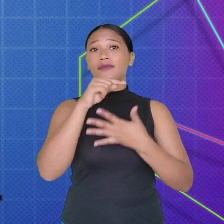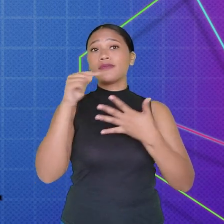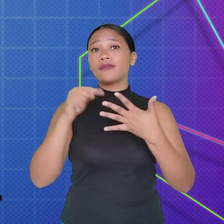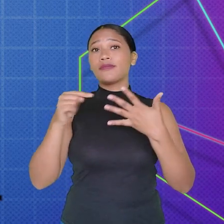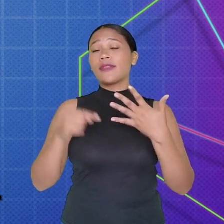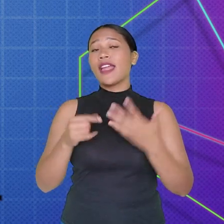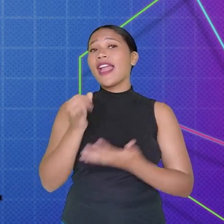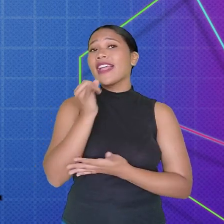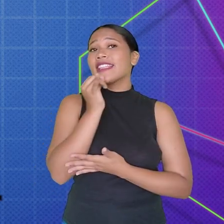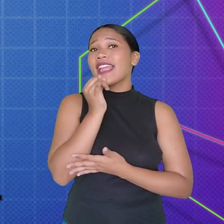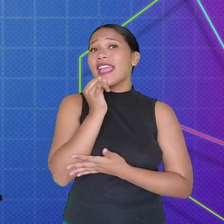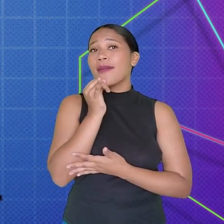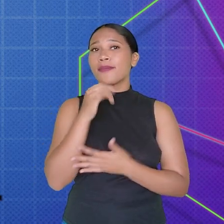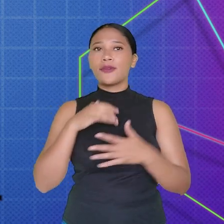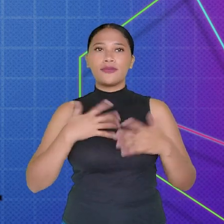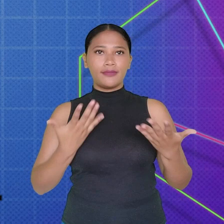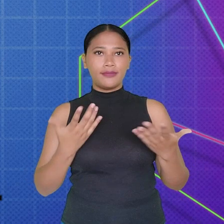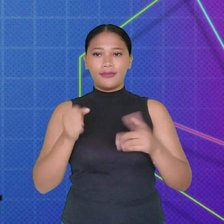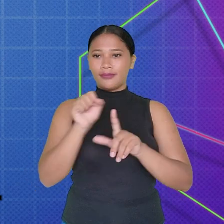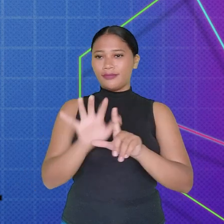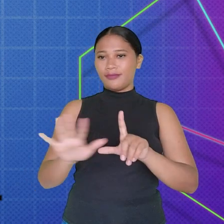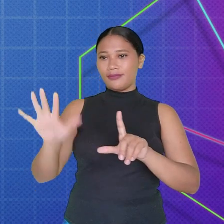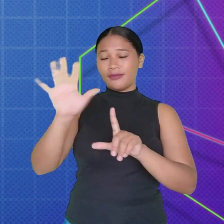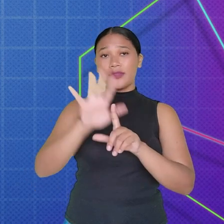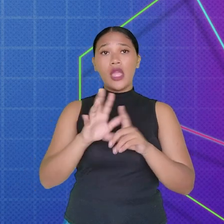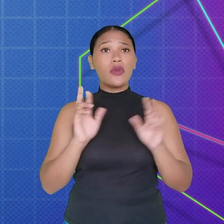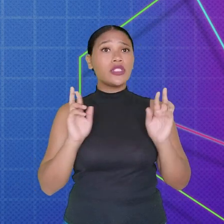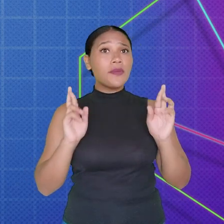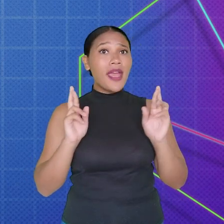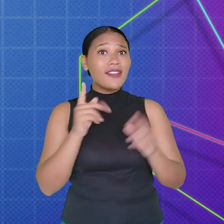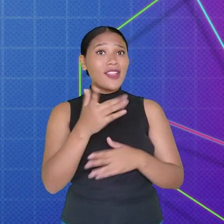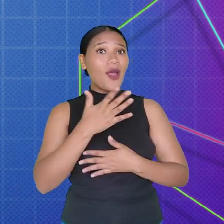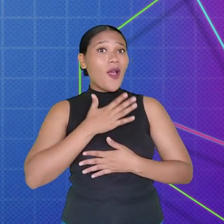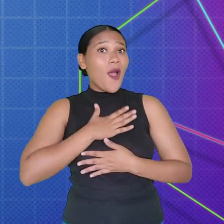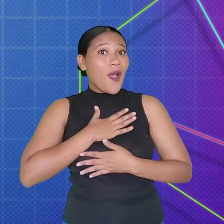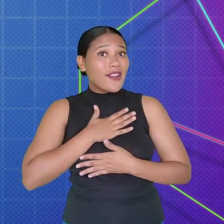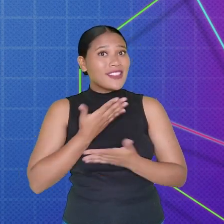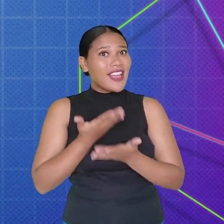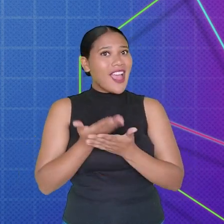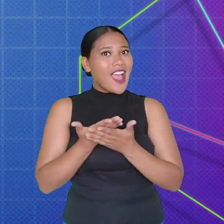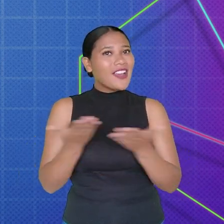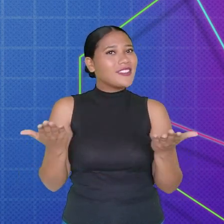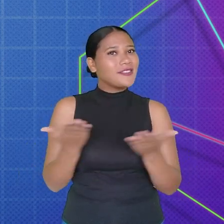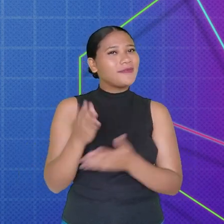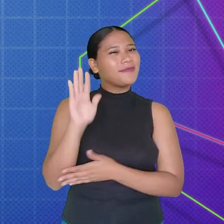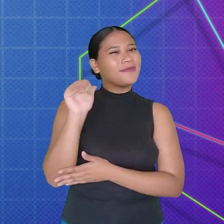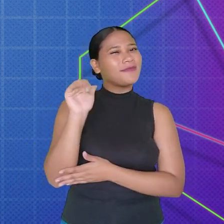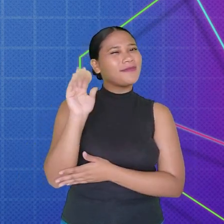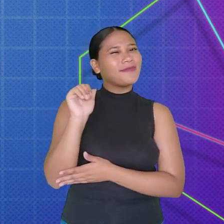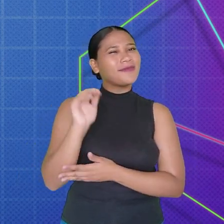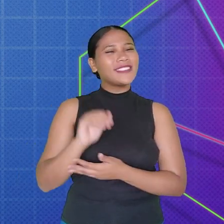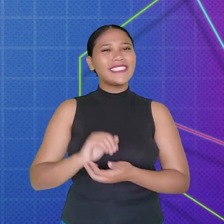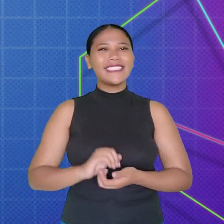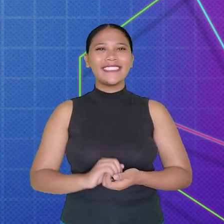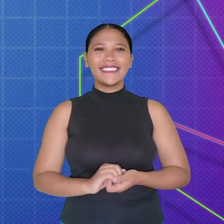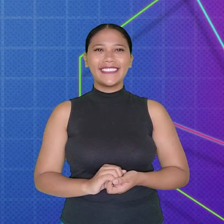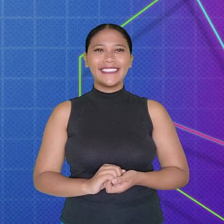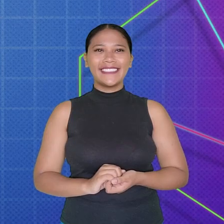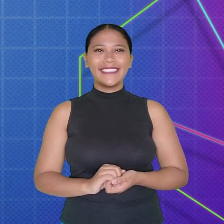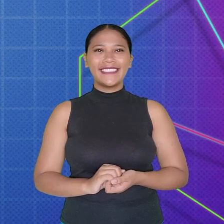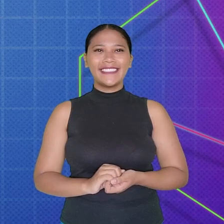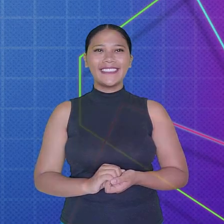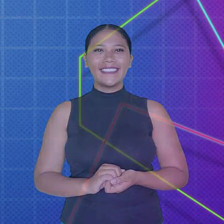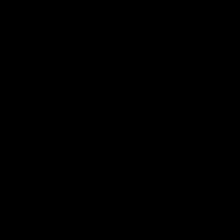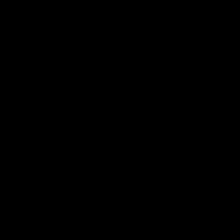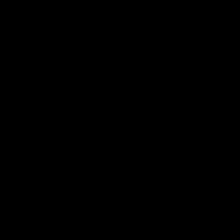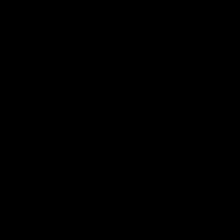são só alguns exemplos da funcionalidade desse programa. Eu espero que vocês tenham gostado dessa nossa aula e até mais, pessoal! Tchau!